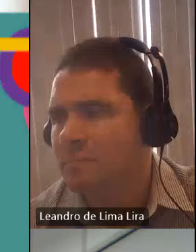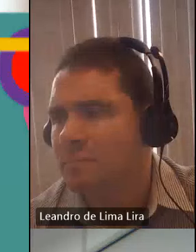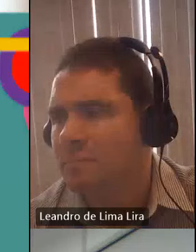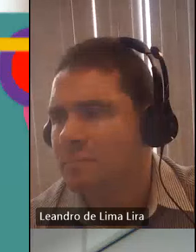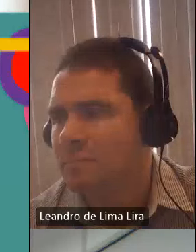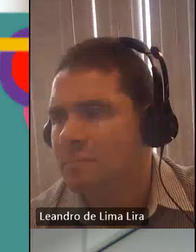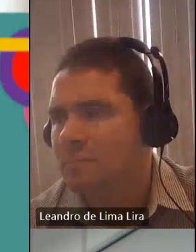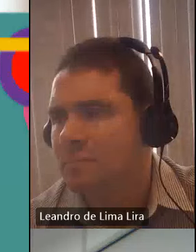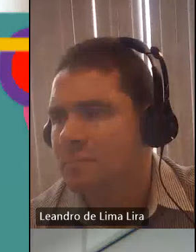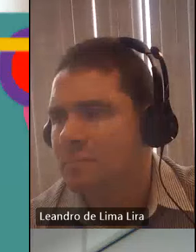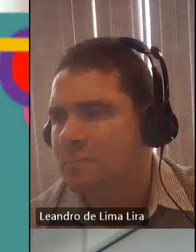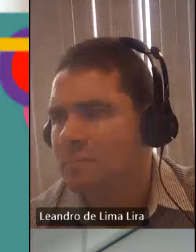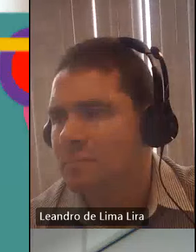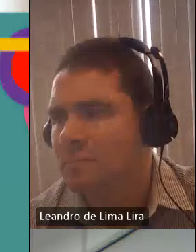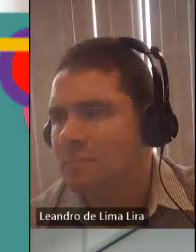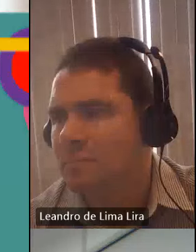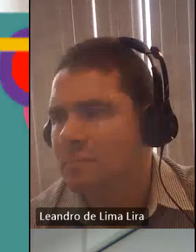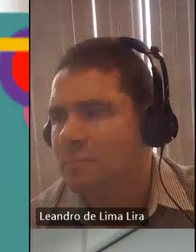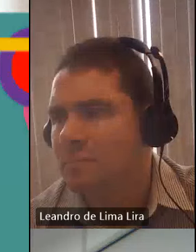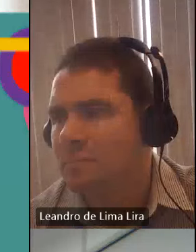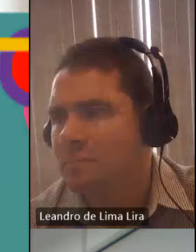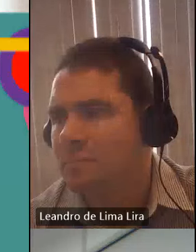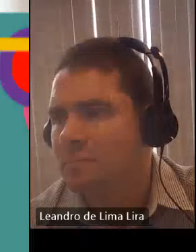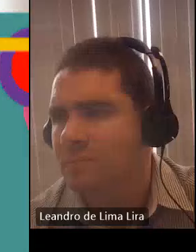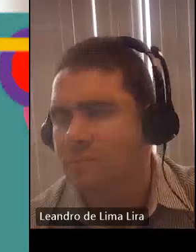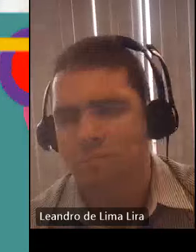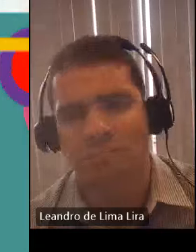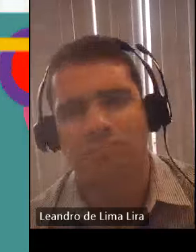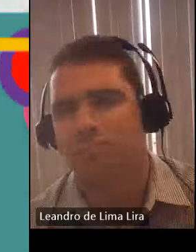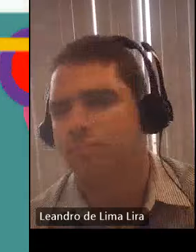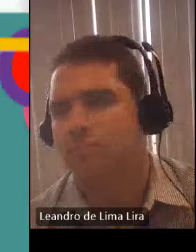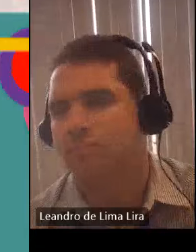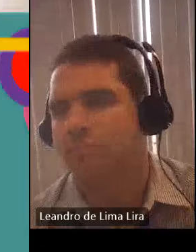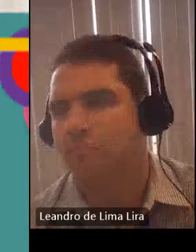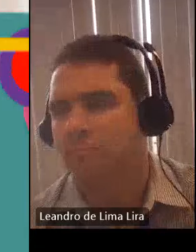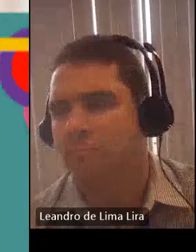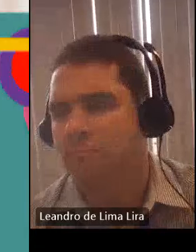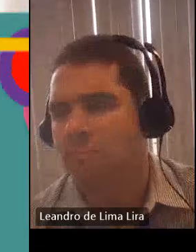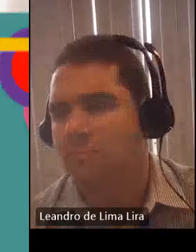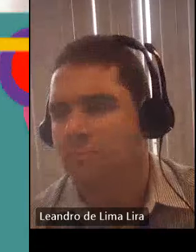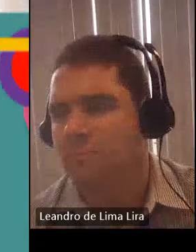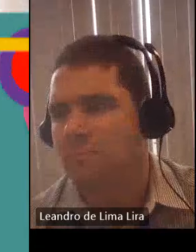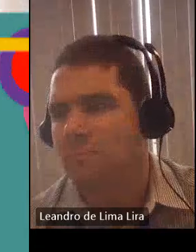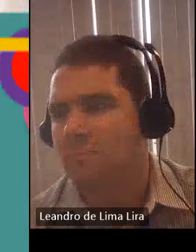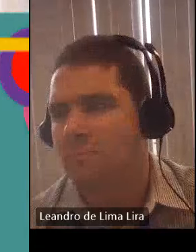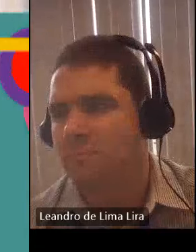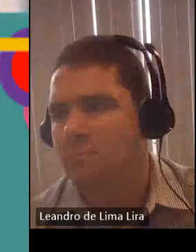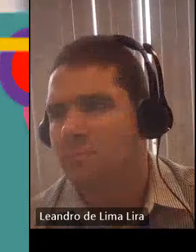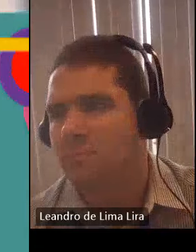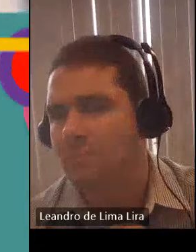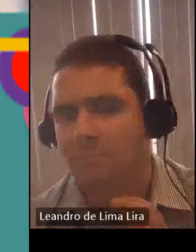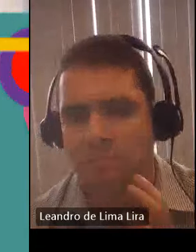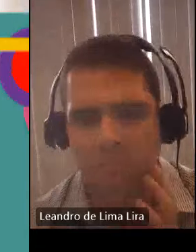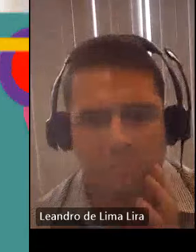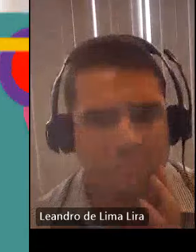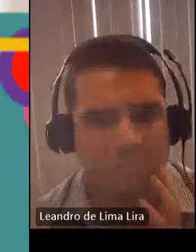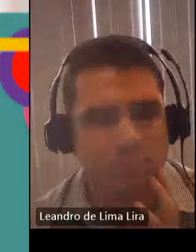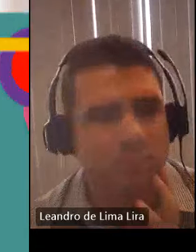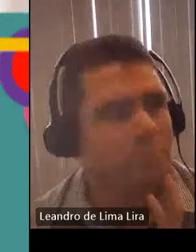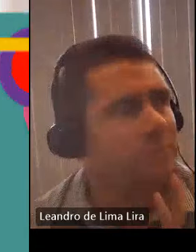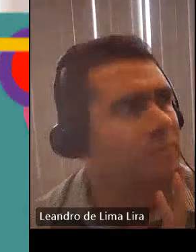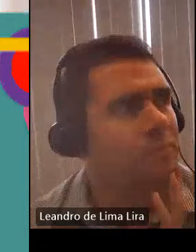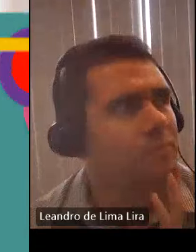2006 Então vai ser bem bacana porque ela tem esses dois olhares né ela foi da auditora e agora ela tá na gestão eh com atuação centrada